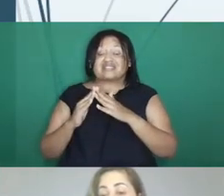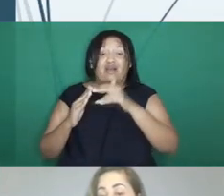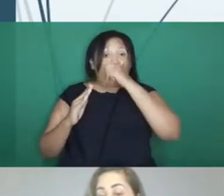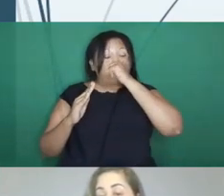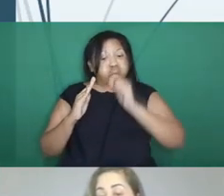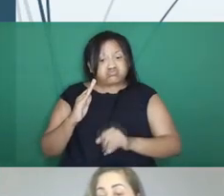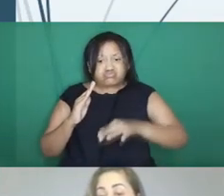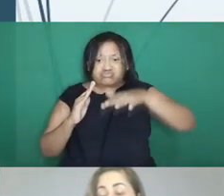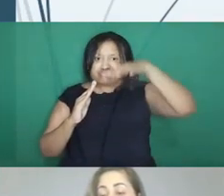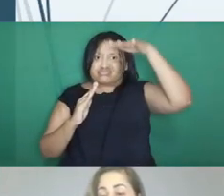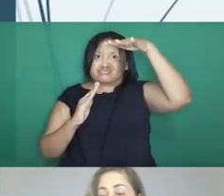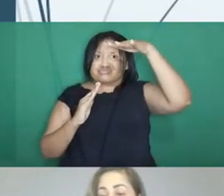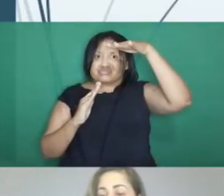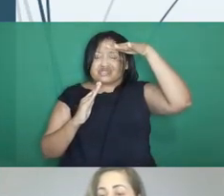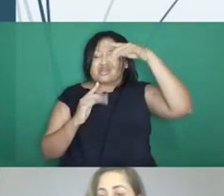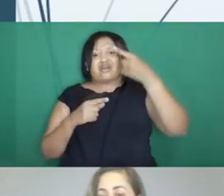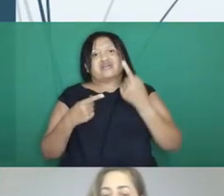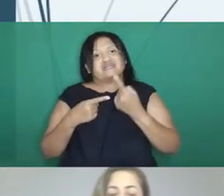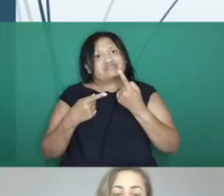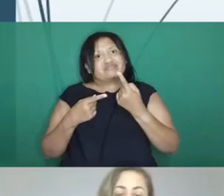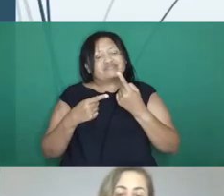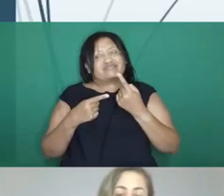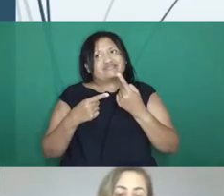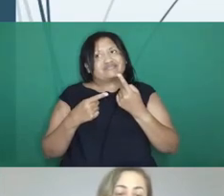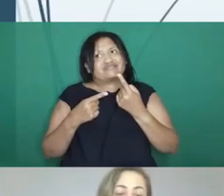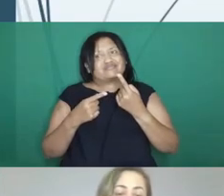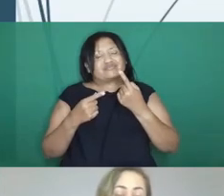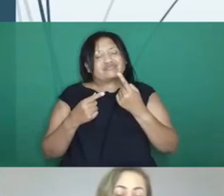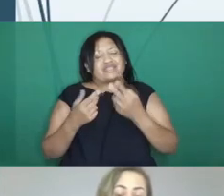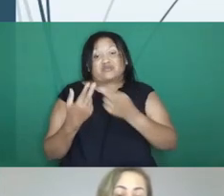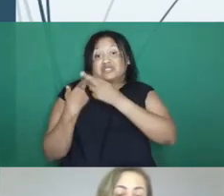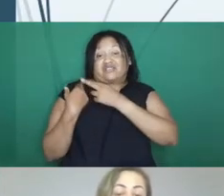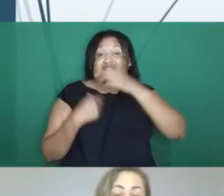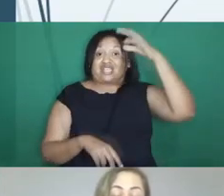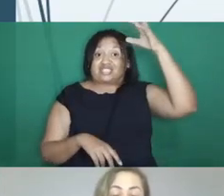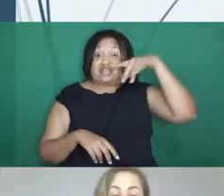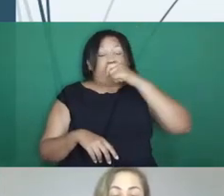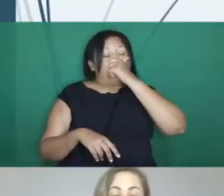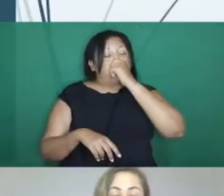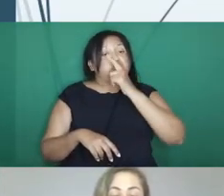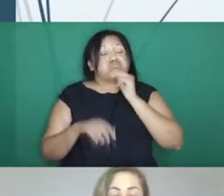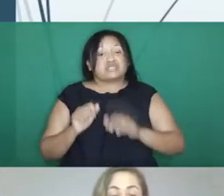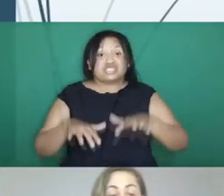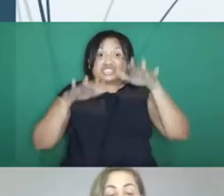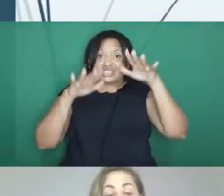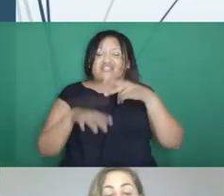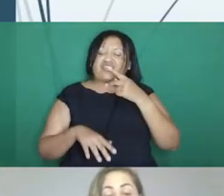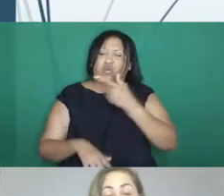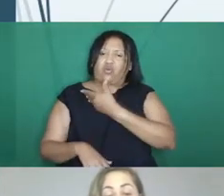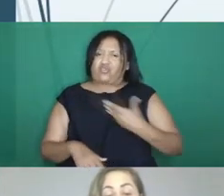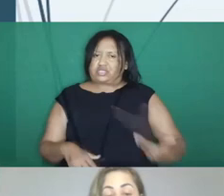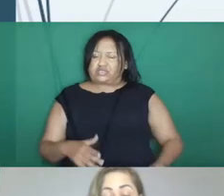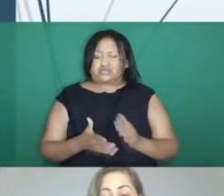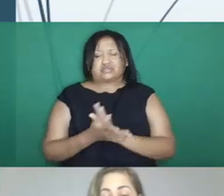das enchentes o governador Falou então gente vamos ver aqui na questão que que ele tá pedindo a